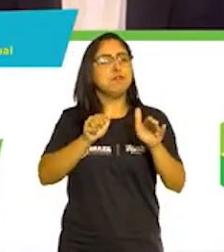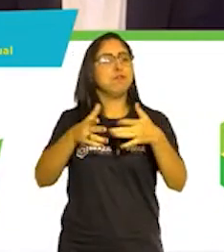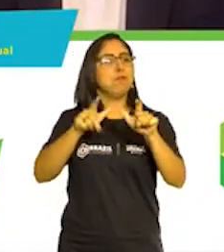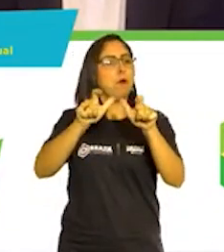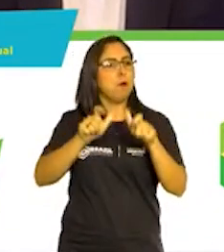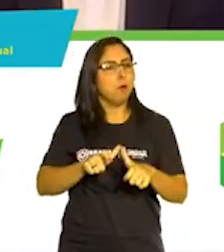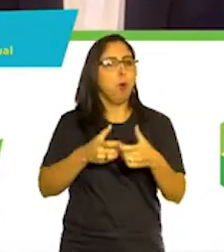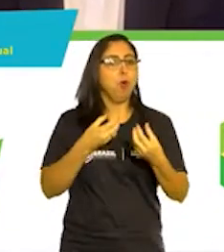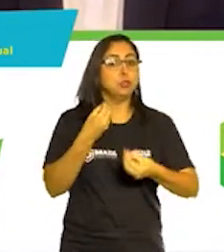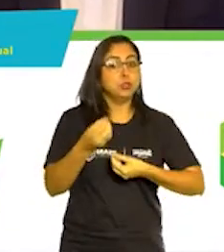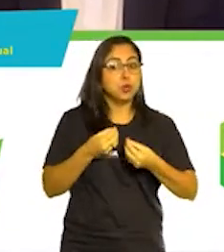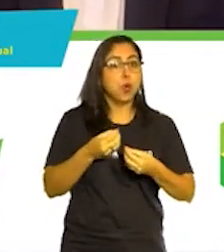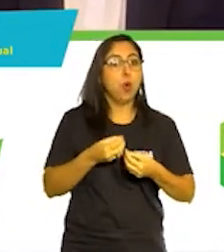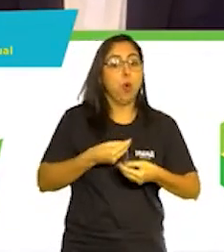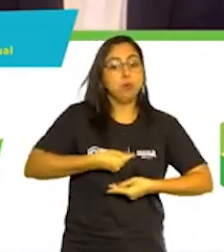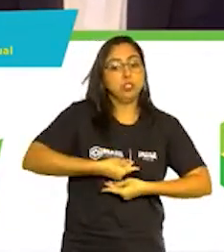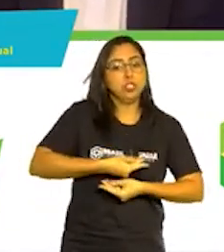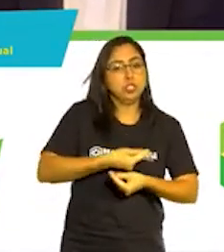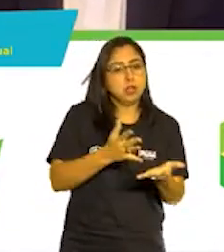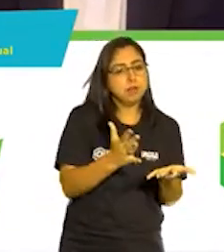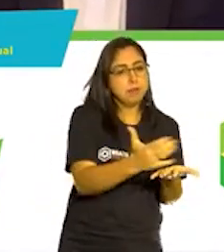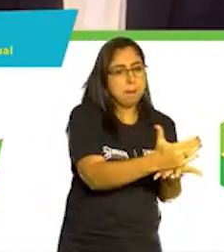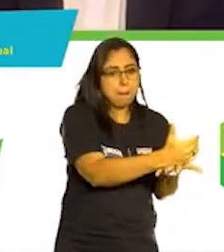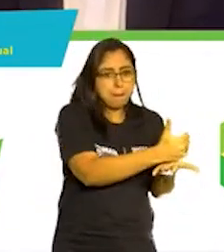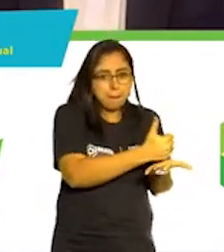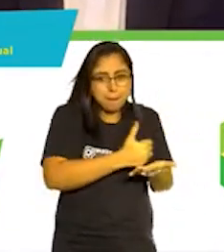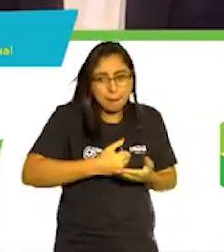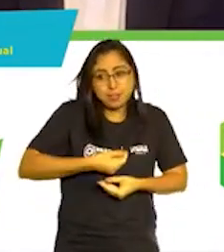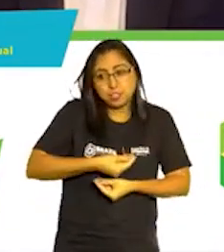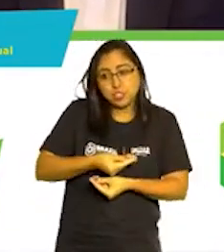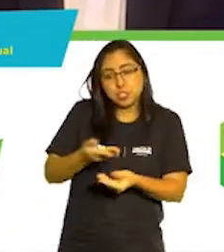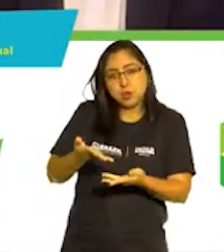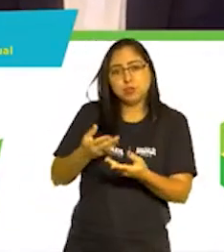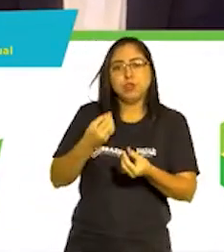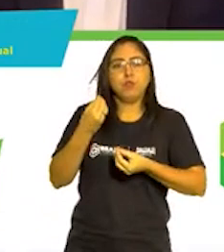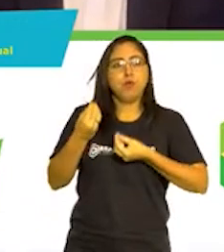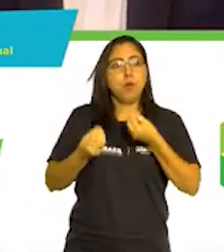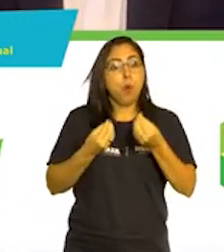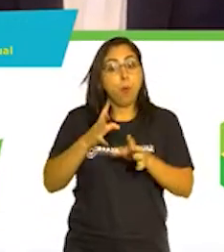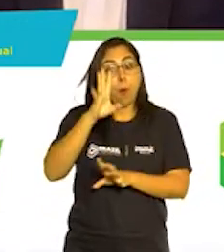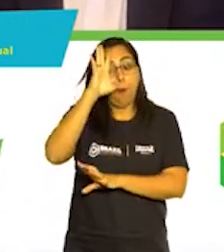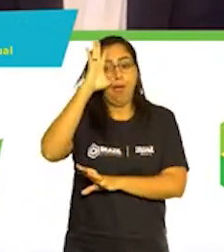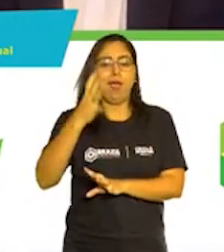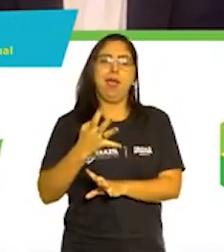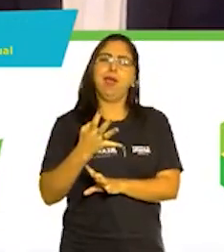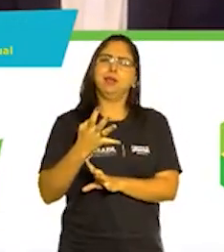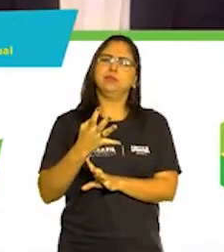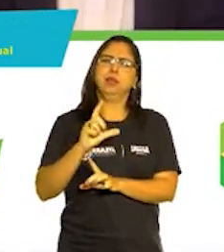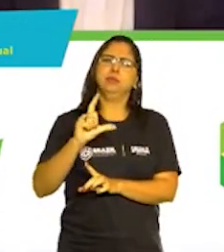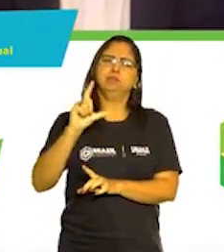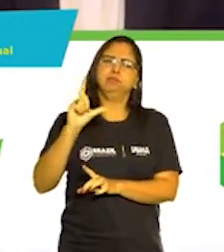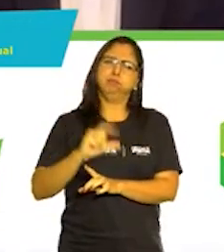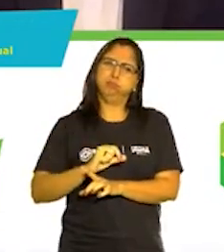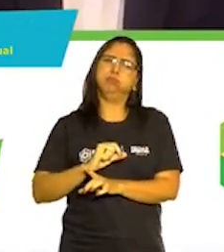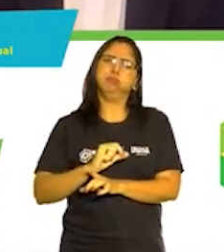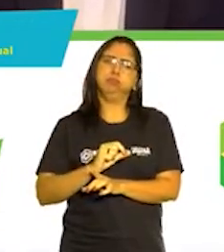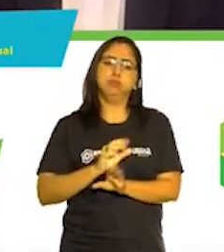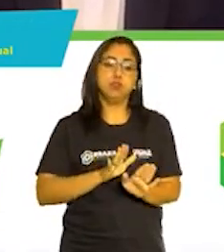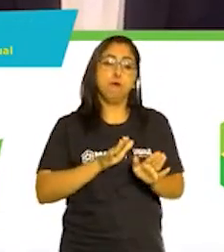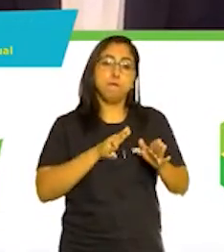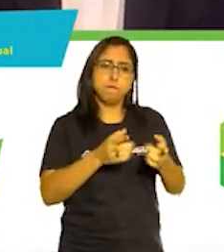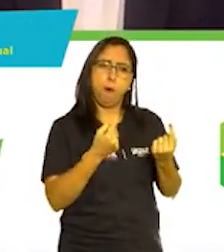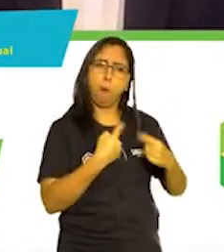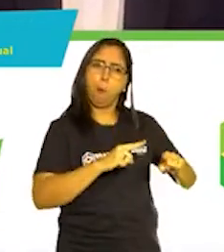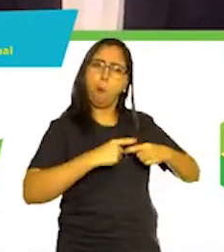conflito distributivo e na distorção, no resultado pífio que a gente tem em termos de combate à pobreza e de melhoria